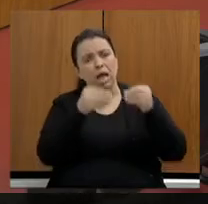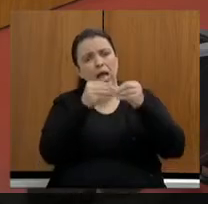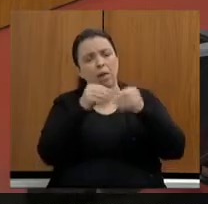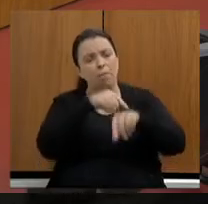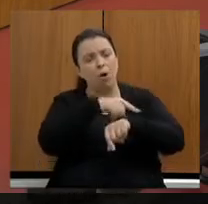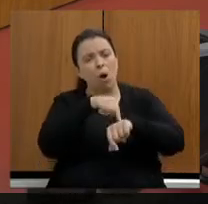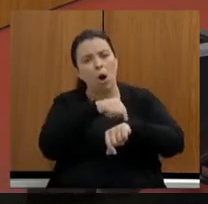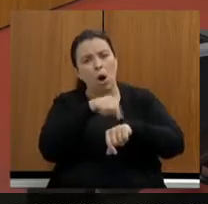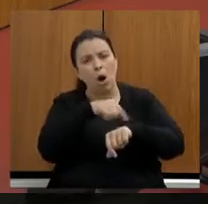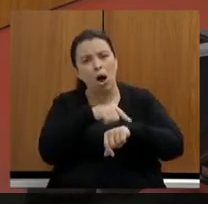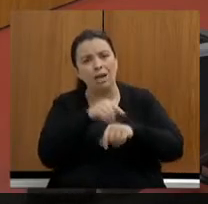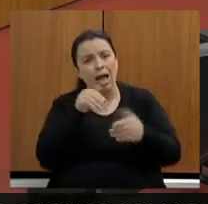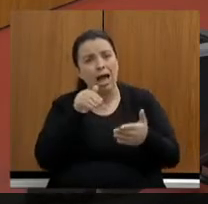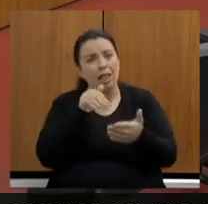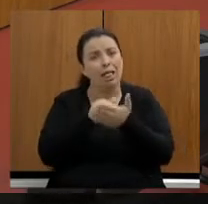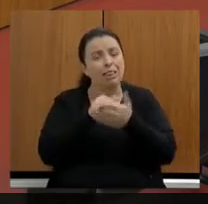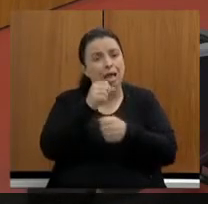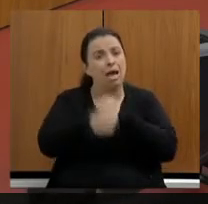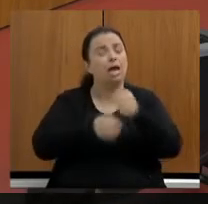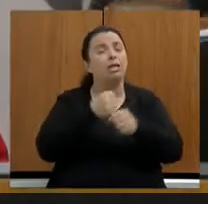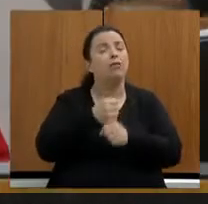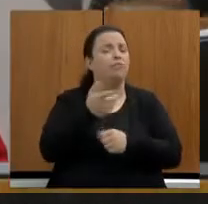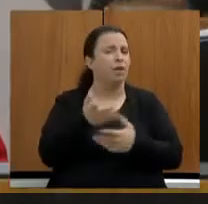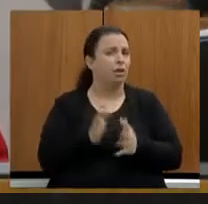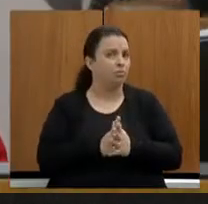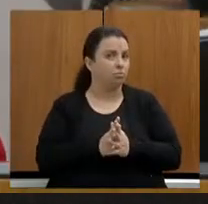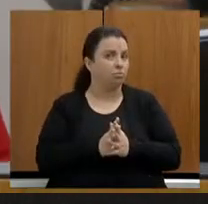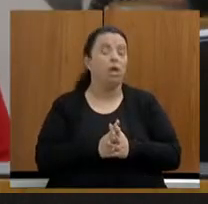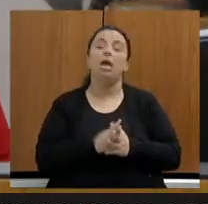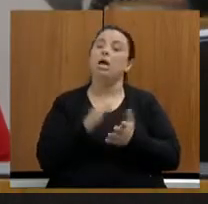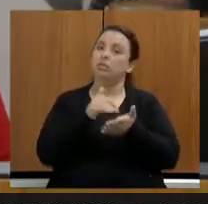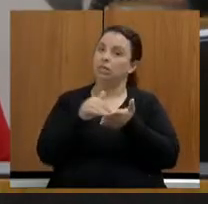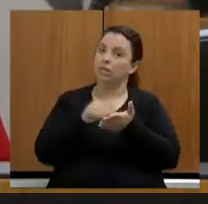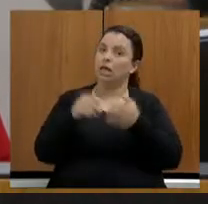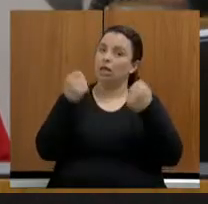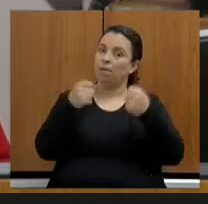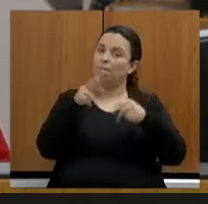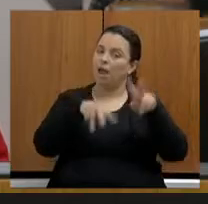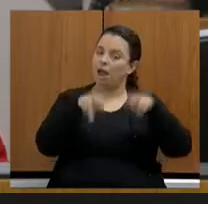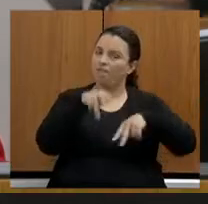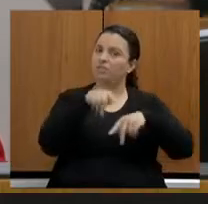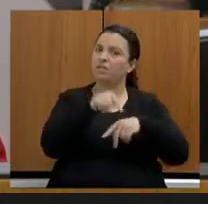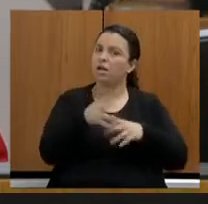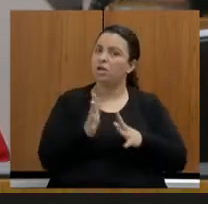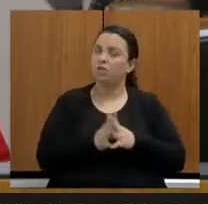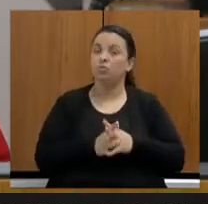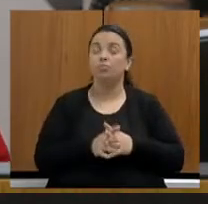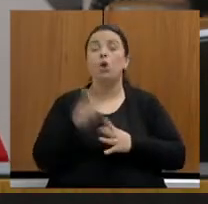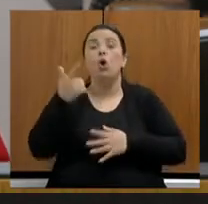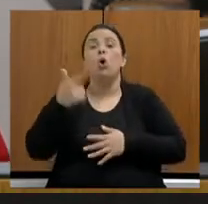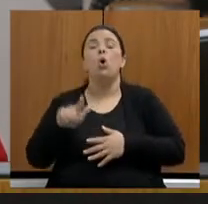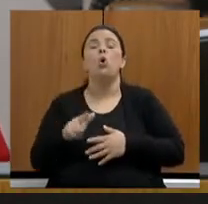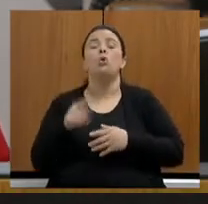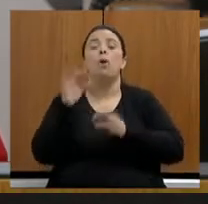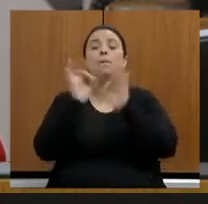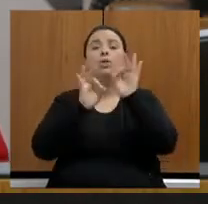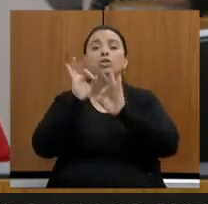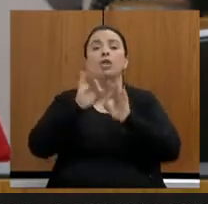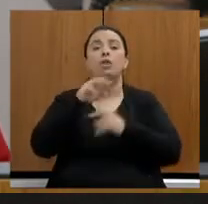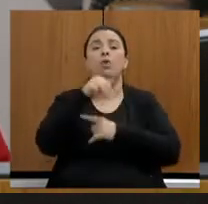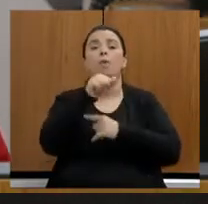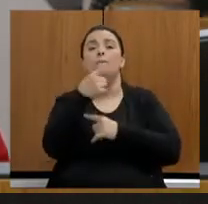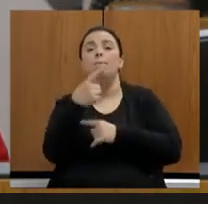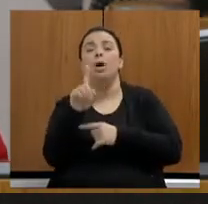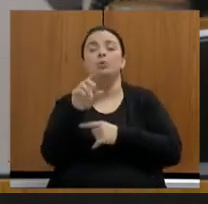o pedido o nosso aqui a secretaria possa Rever essa questão e do projeto mãos dadas a situação dos Servidores efetivos